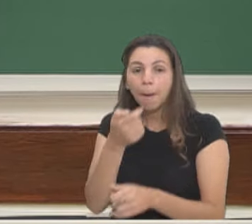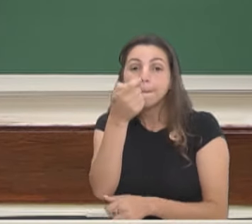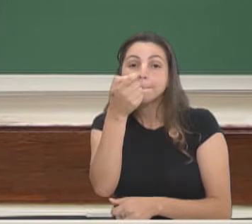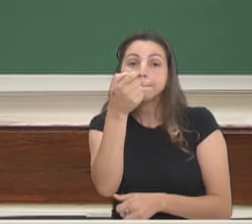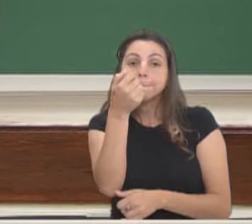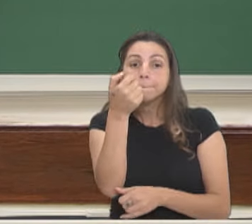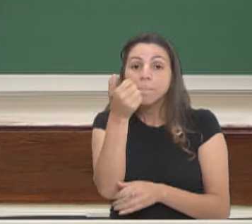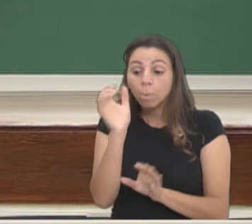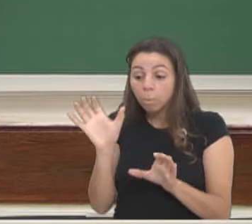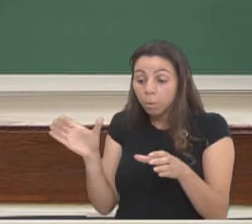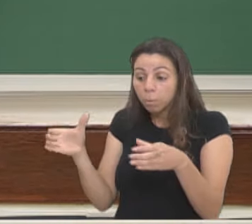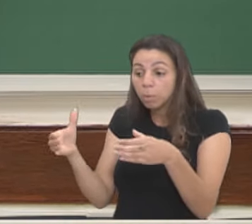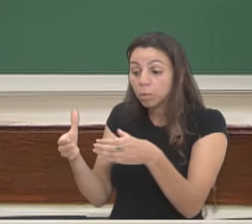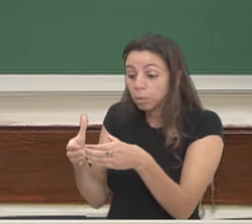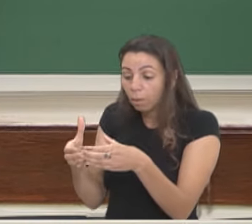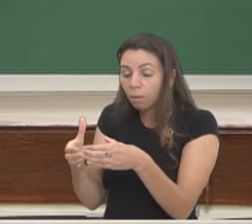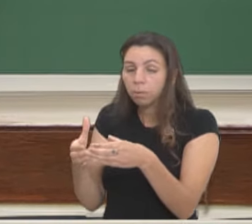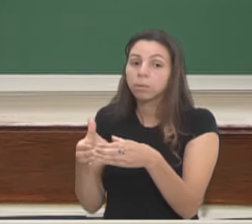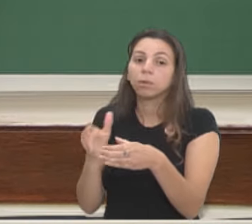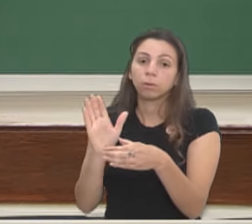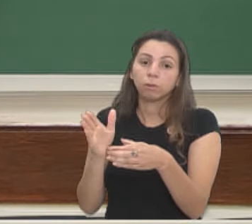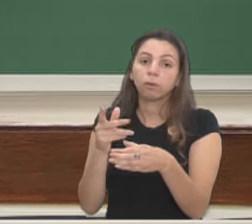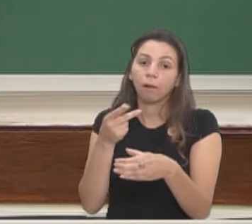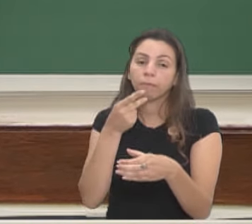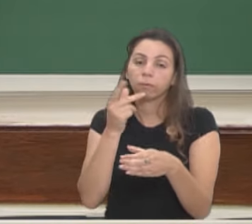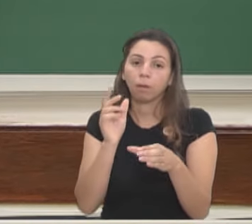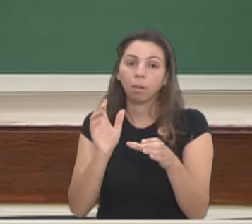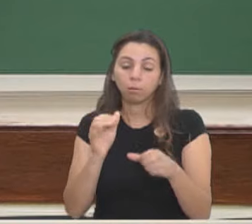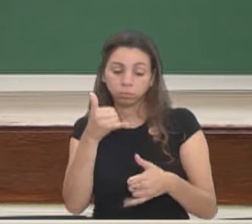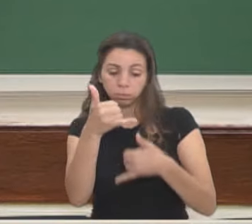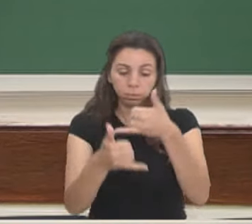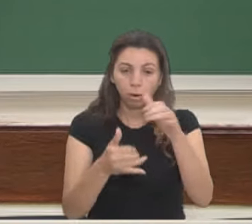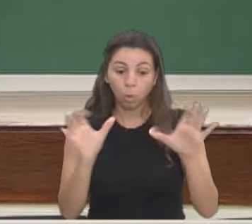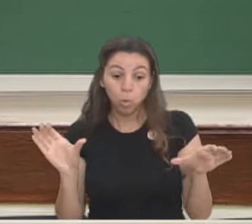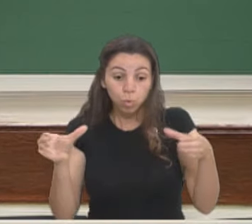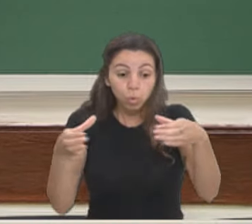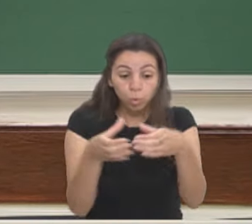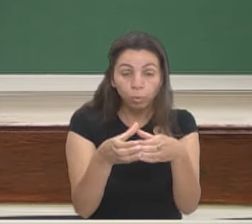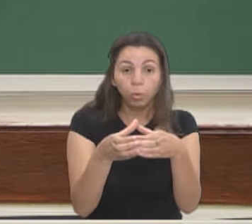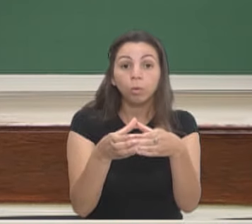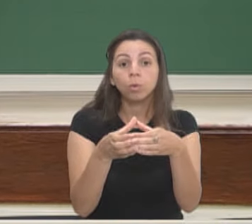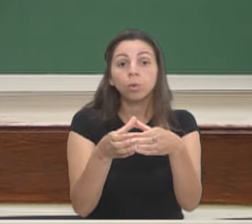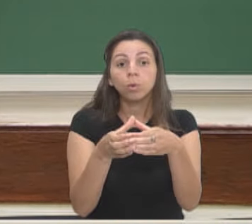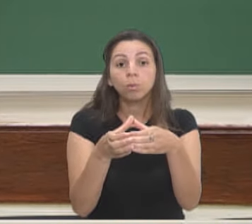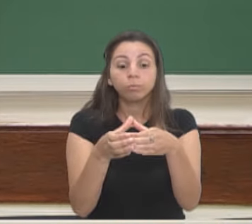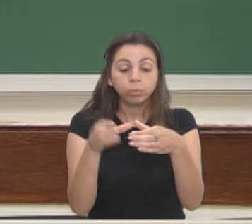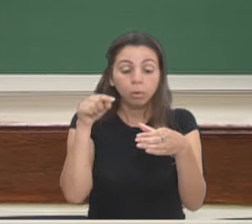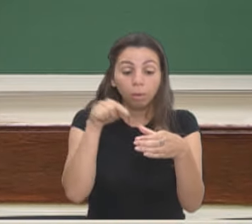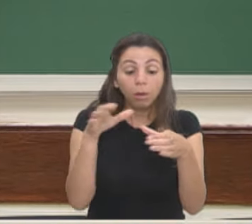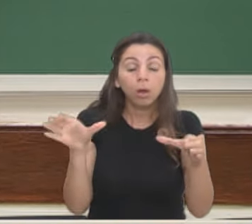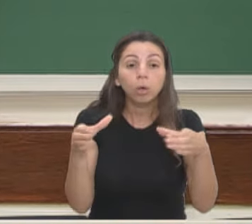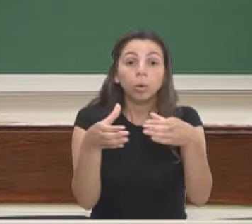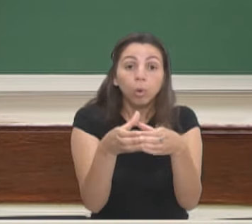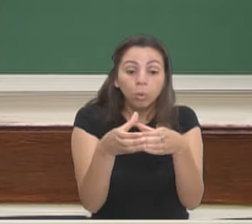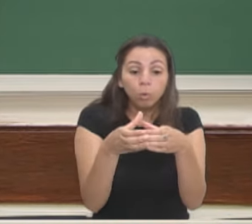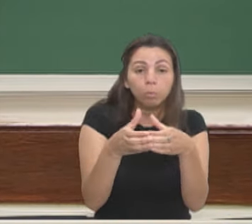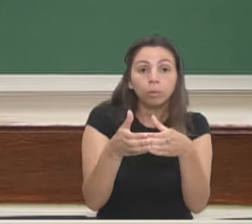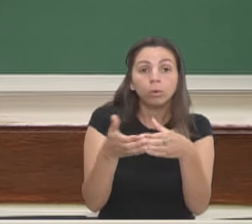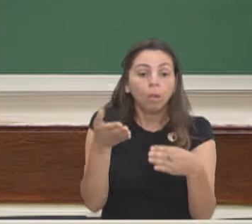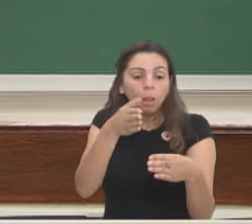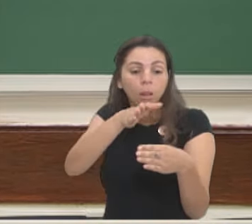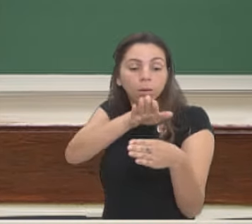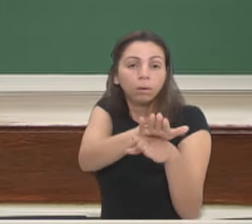gente fala dos jogos cooperativos, a gente já teve, né, essa noção de trabalho em equipe, que não existem vencedores, que